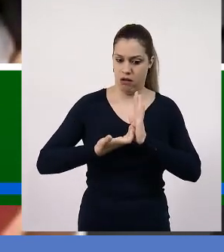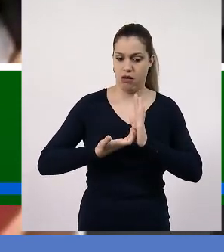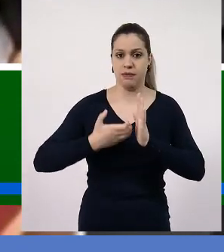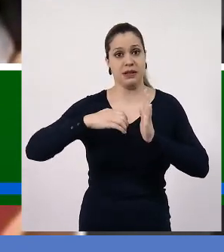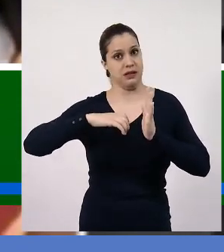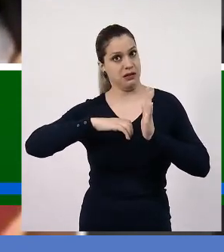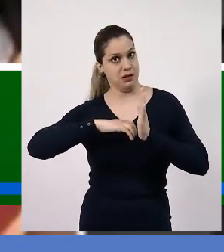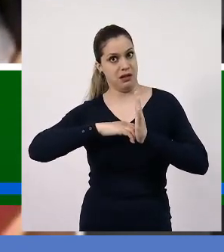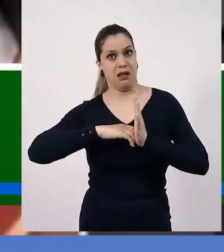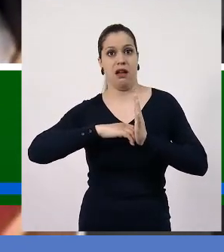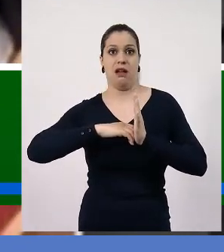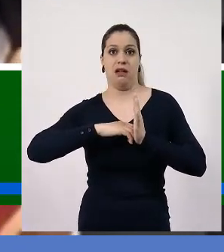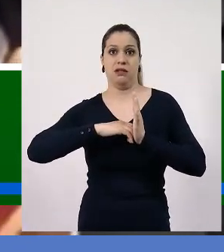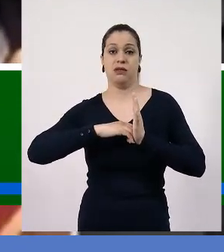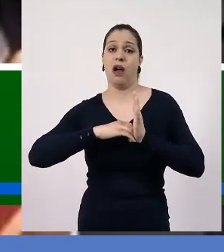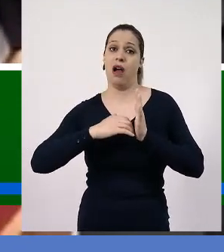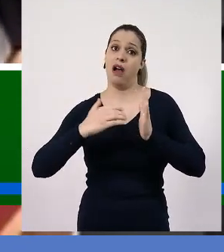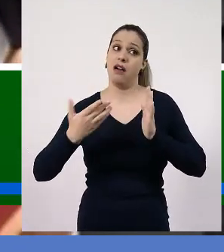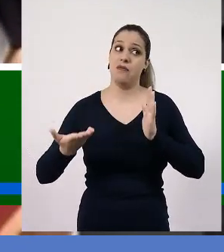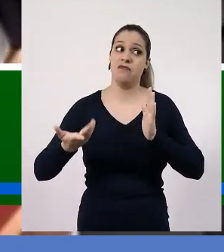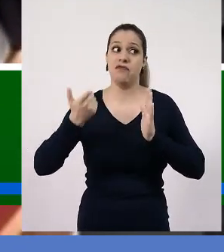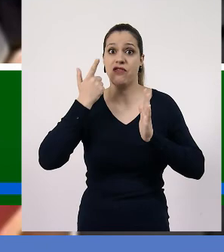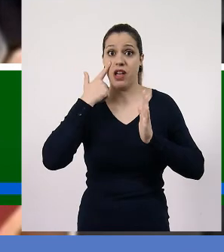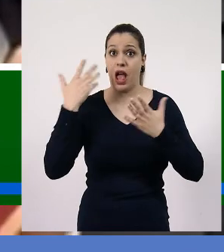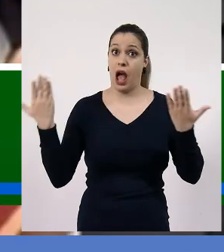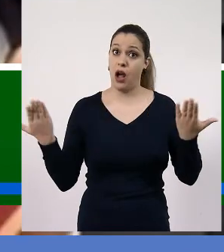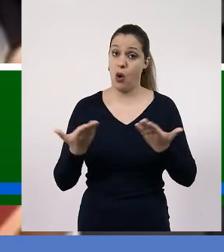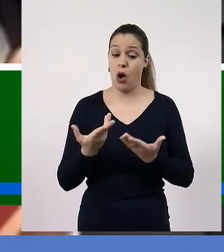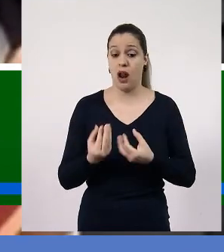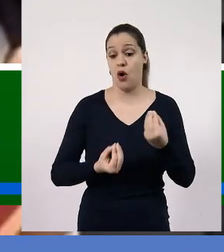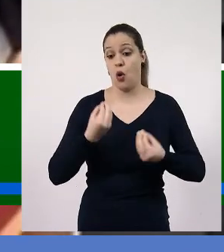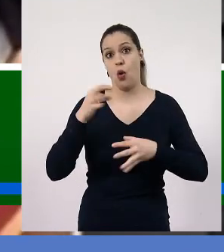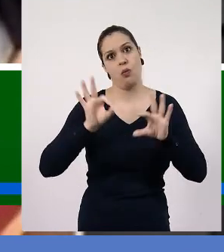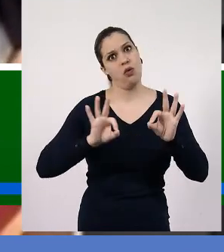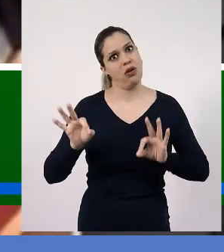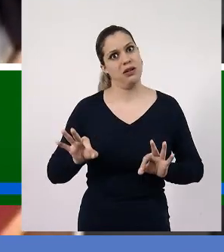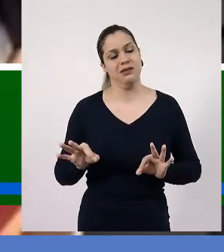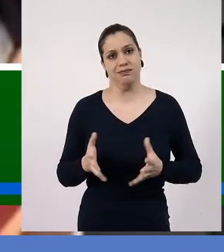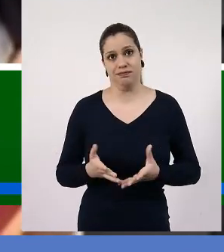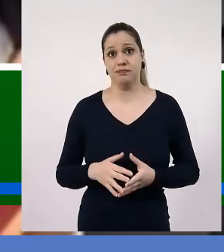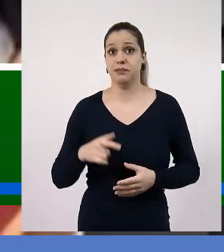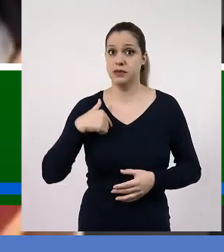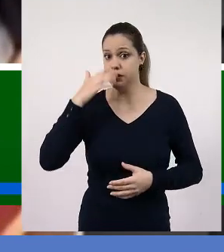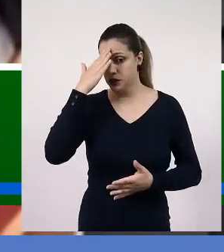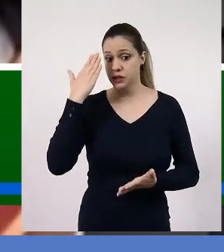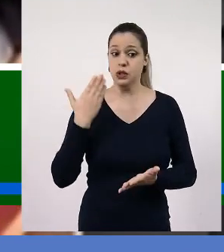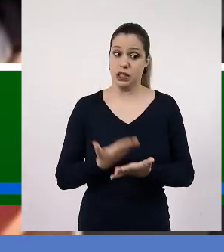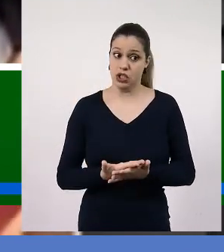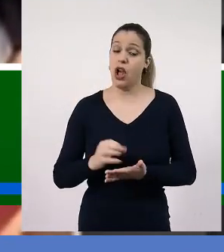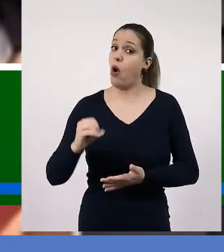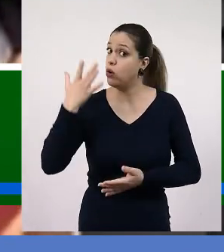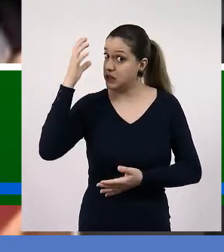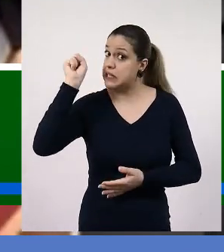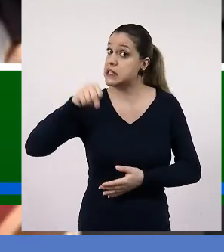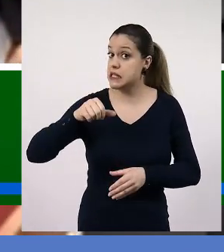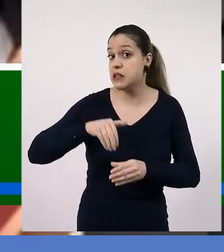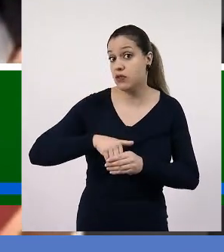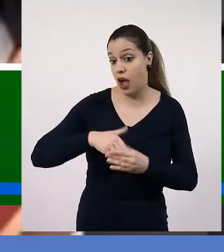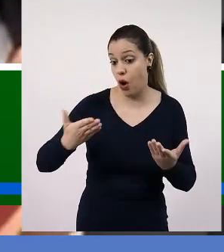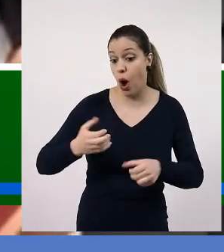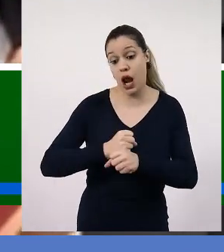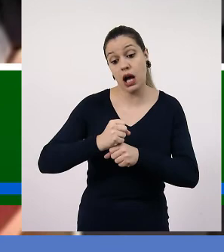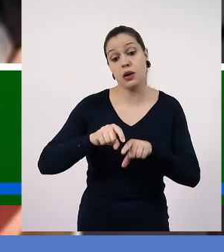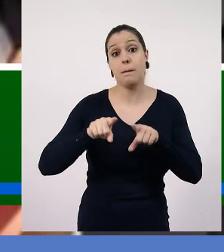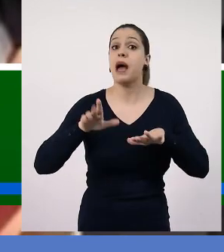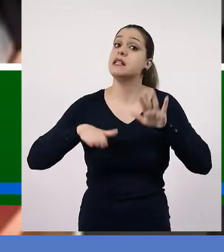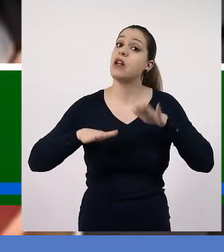Senado, e até agora não prosperou. Não acredito que nesse período de pandemia vá prosperar. Acredito que as eleições ocorram este ano,